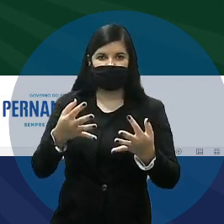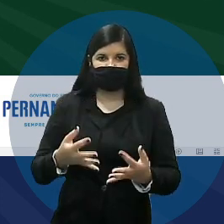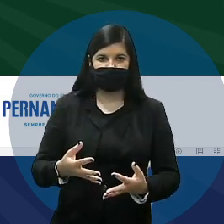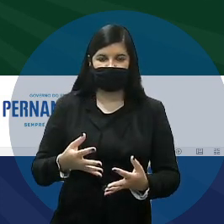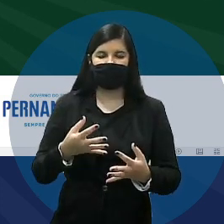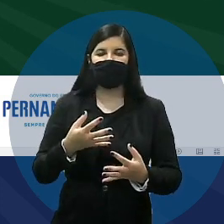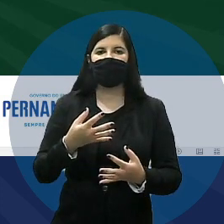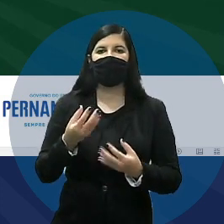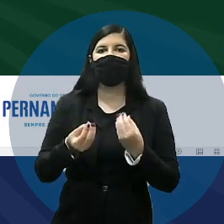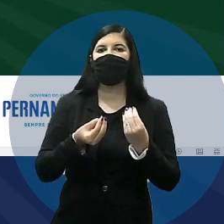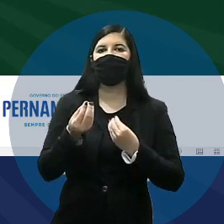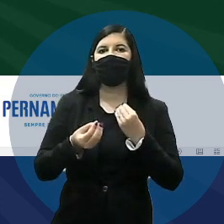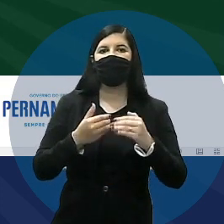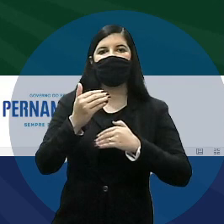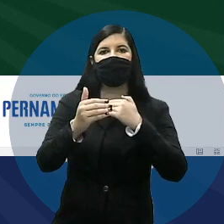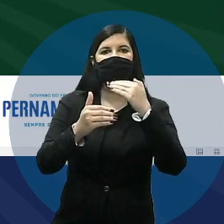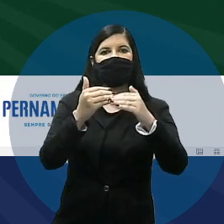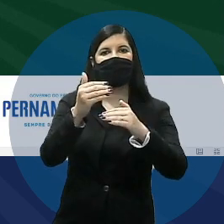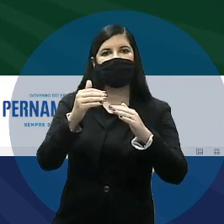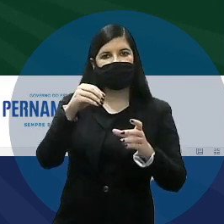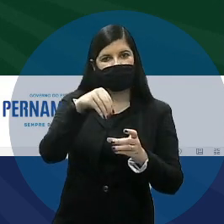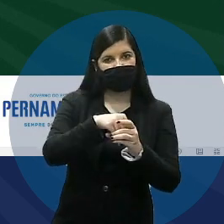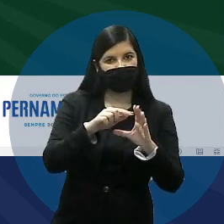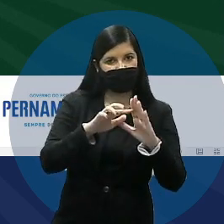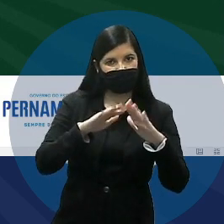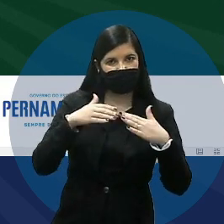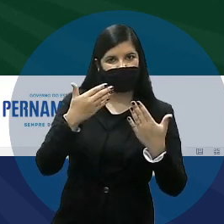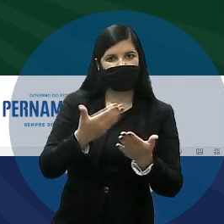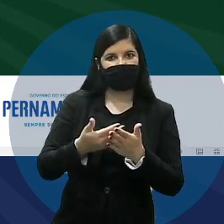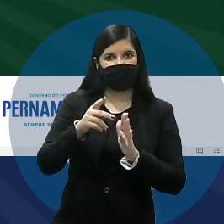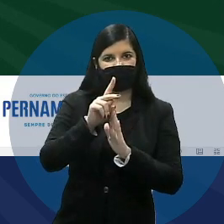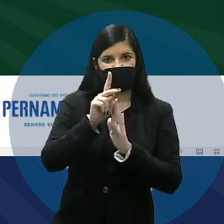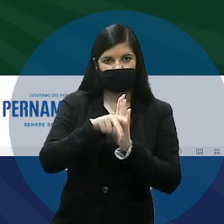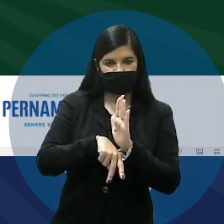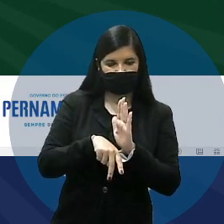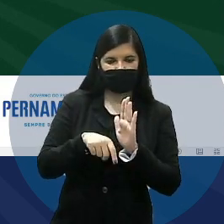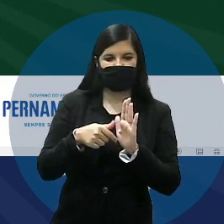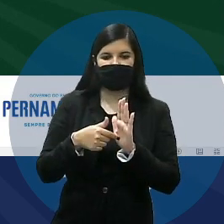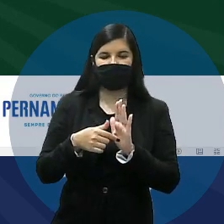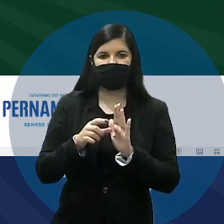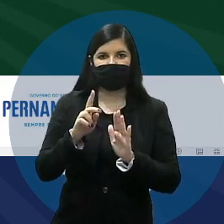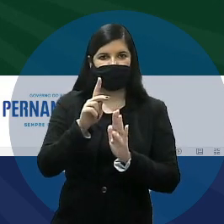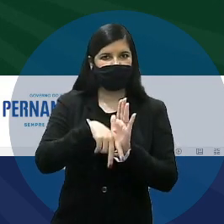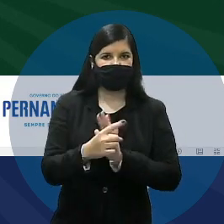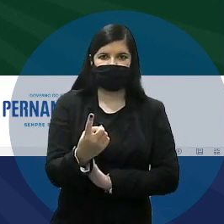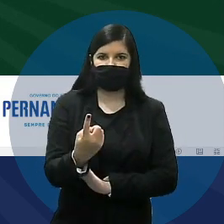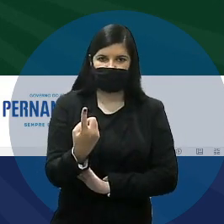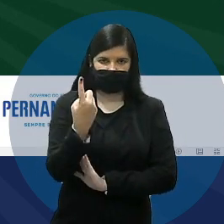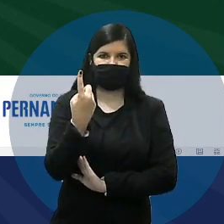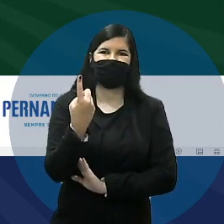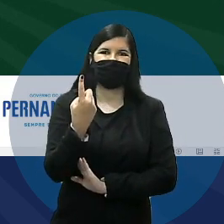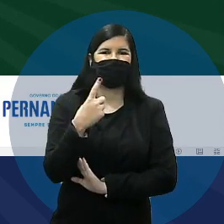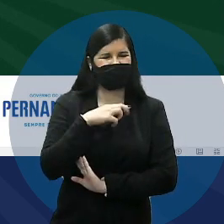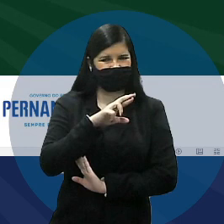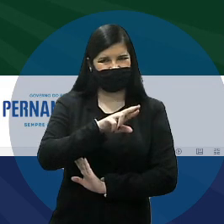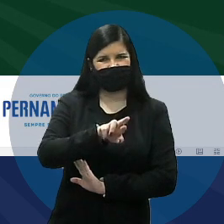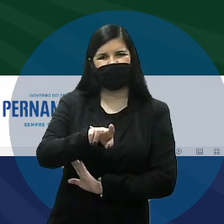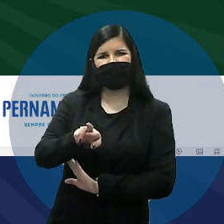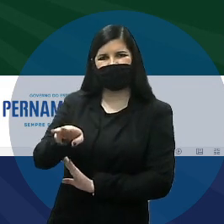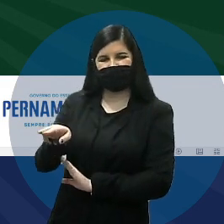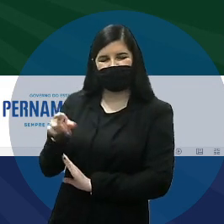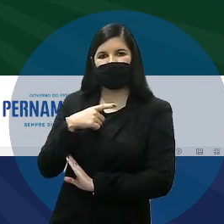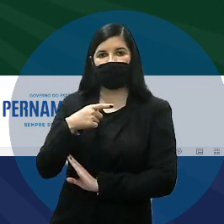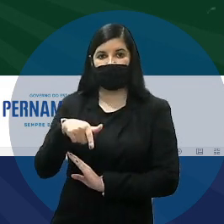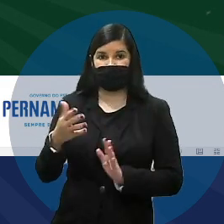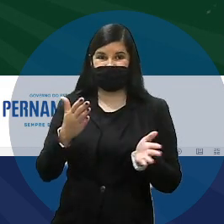gente desenvolve dentro da escola nesse projeto, que é apenas um dos projetos da escola. Temos outros projetos em andamento, inclusive nesse